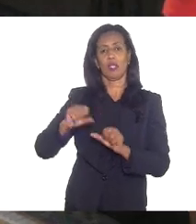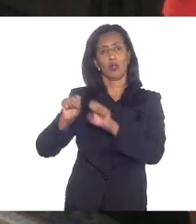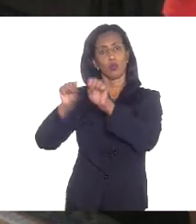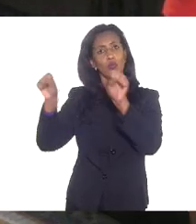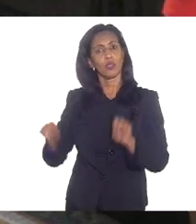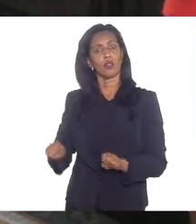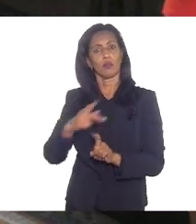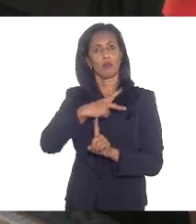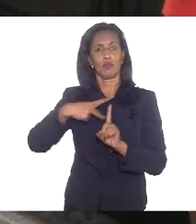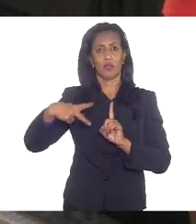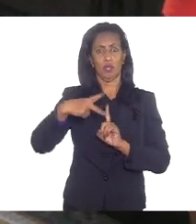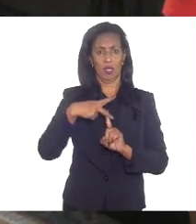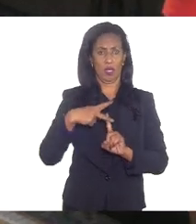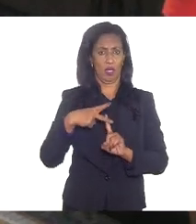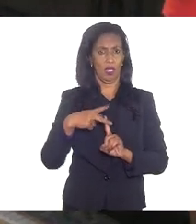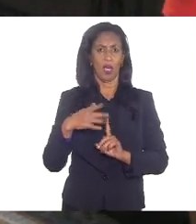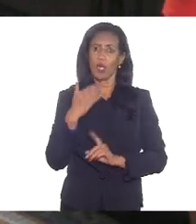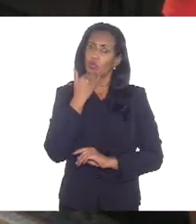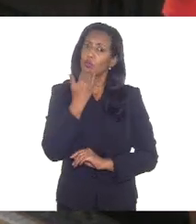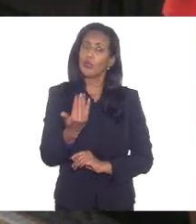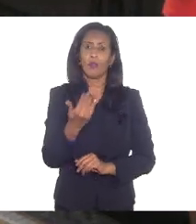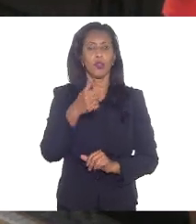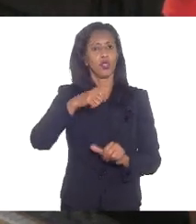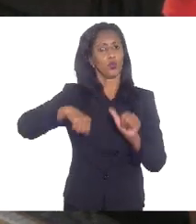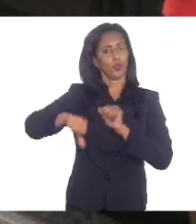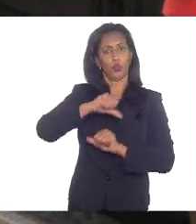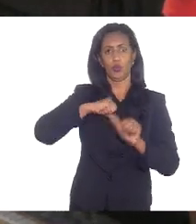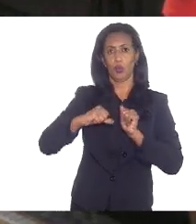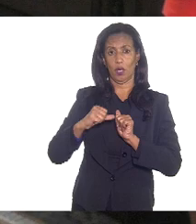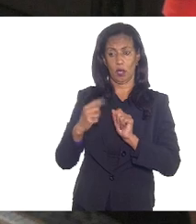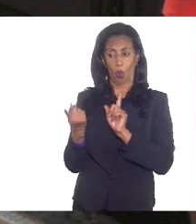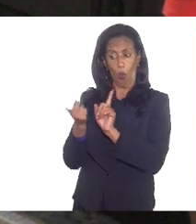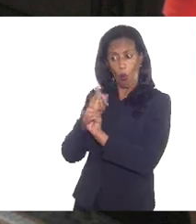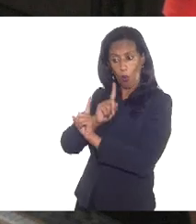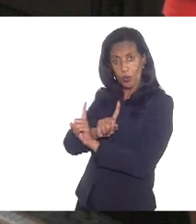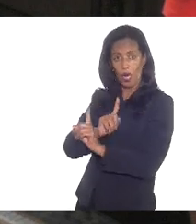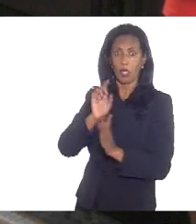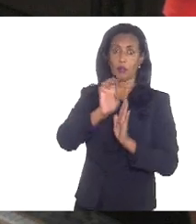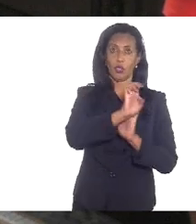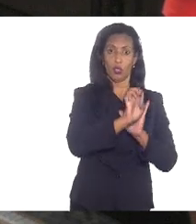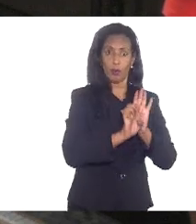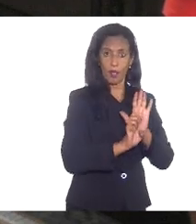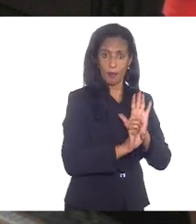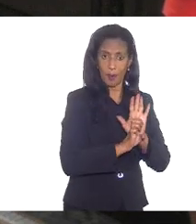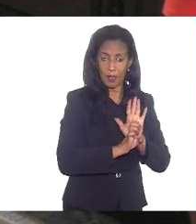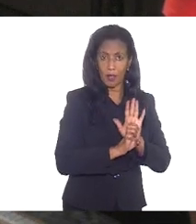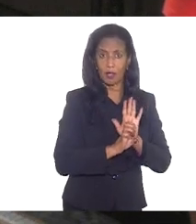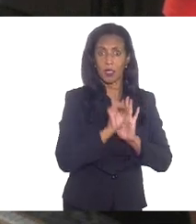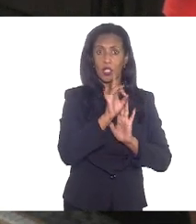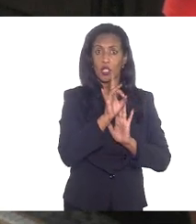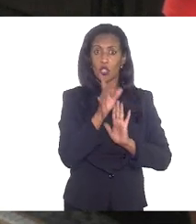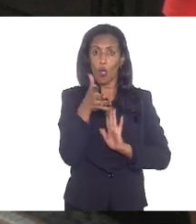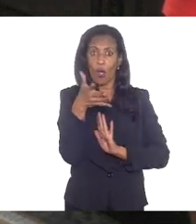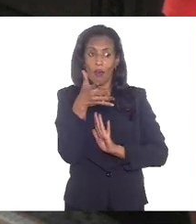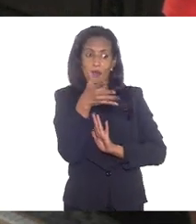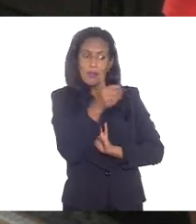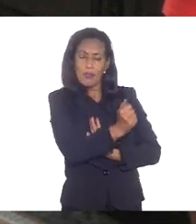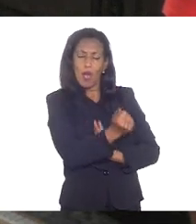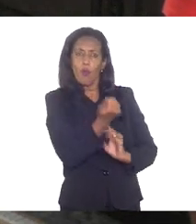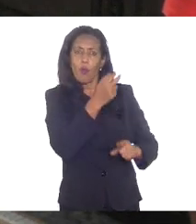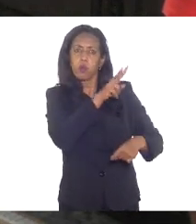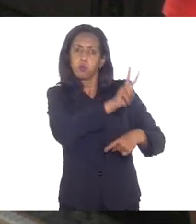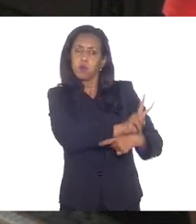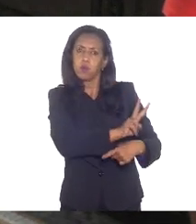gente está propondo. A gente não está propondo nenhuma mudança, ao contrário. A gente está propondo uma emenda que apenas salvaguarda as